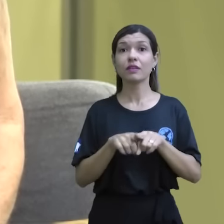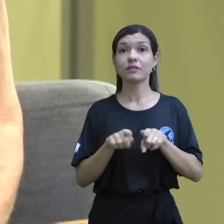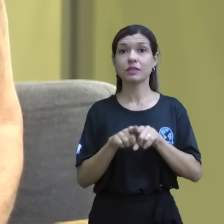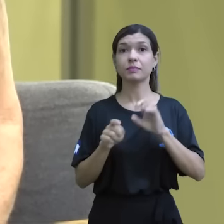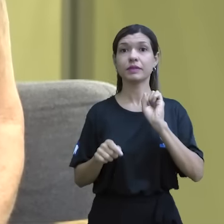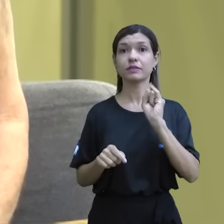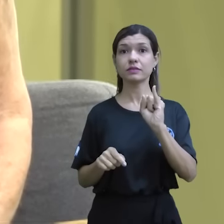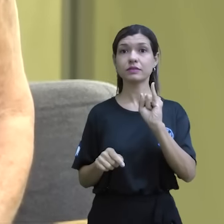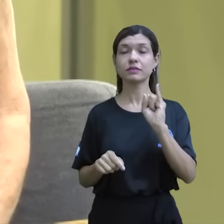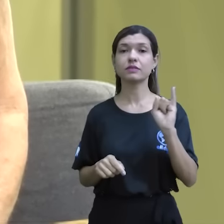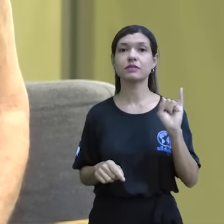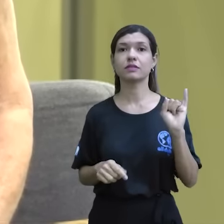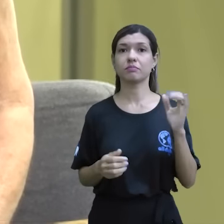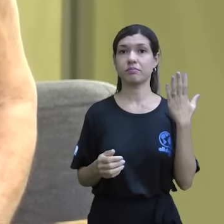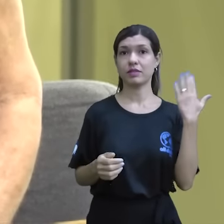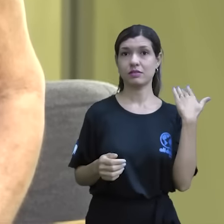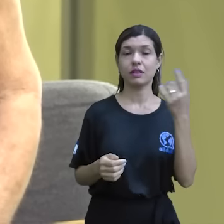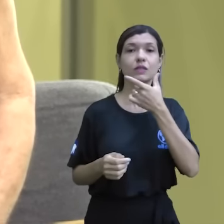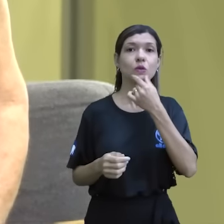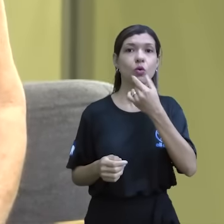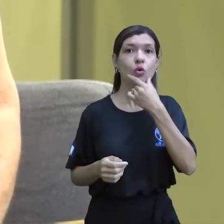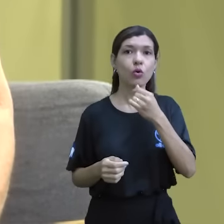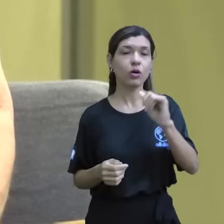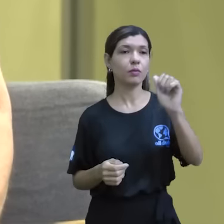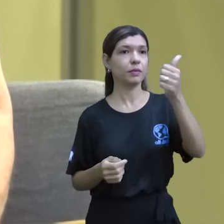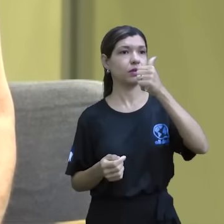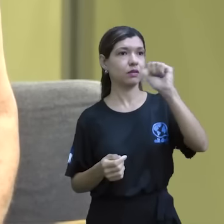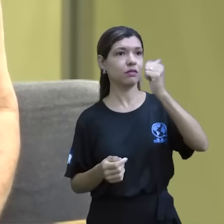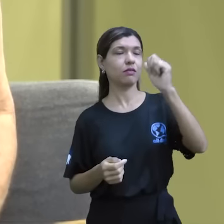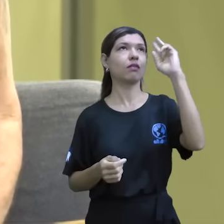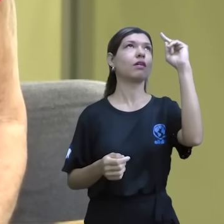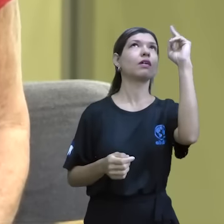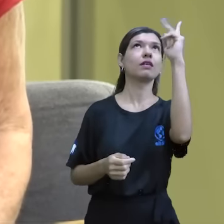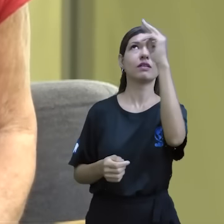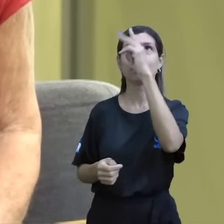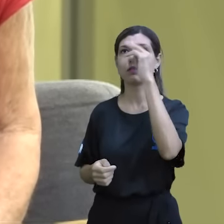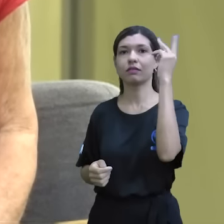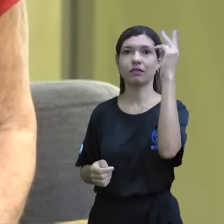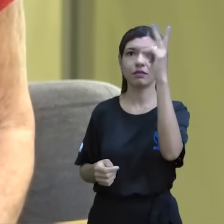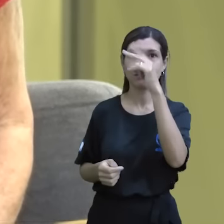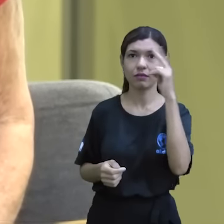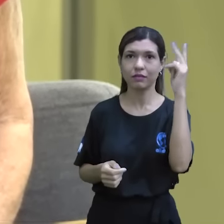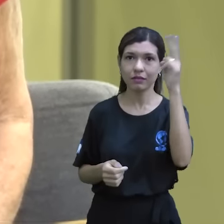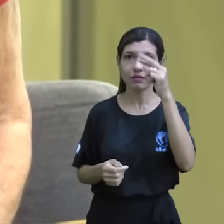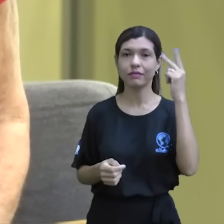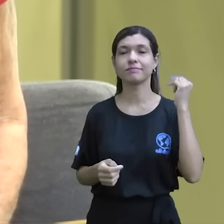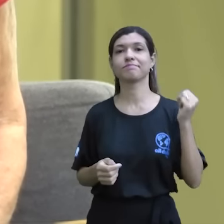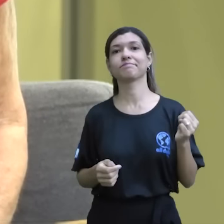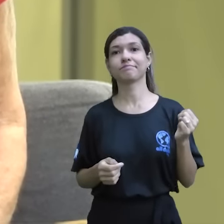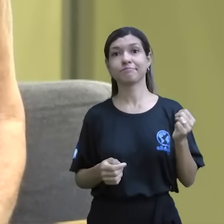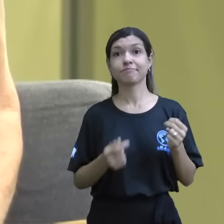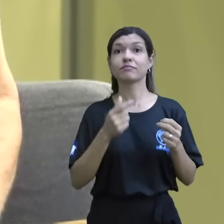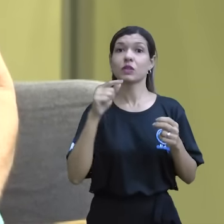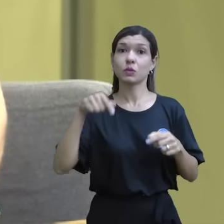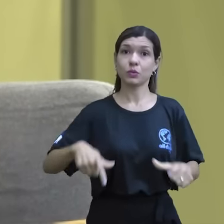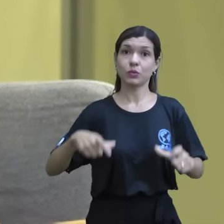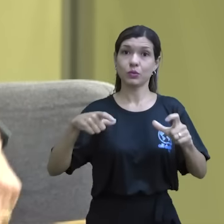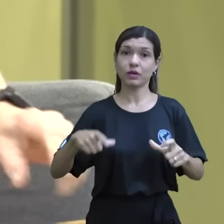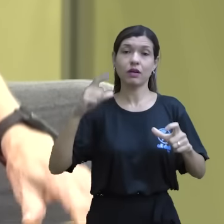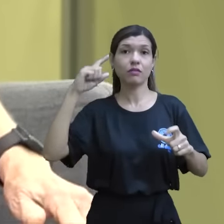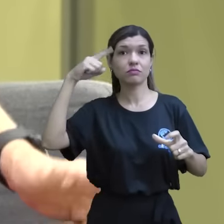quase sempre. Nas mulheres, uma série de doenças, etc., muito frequentemente, histeria.